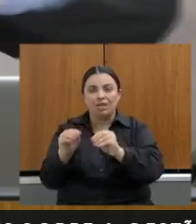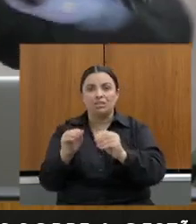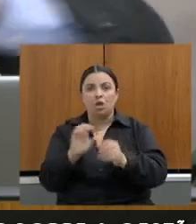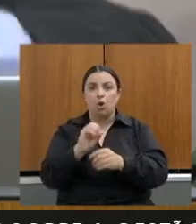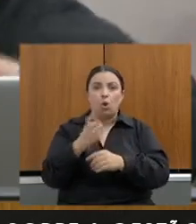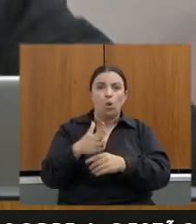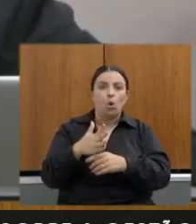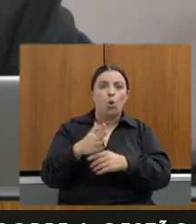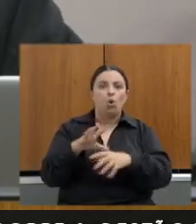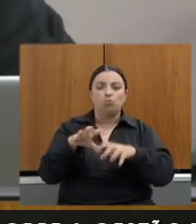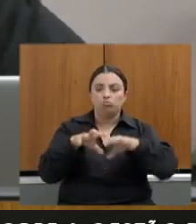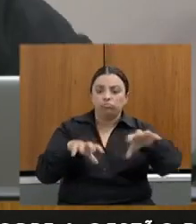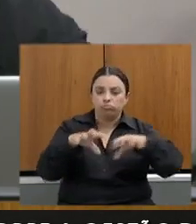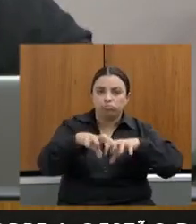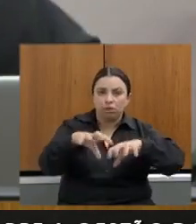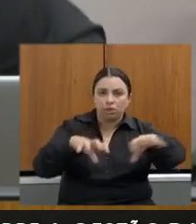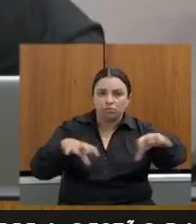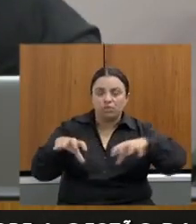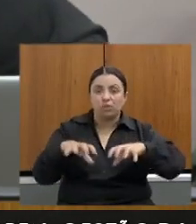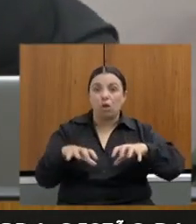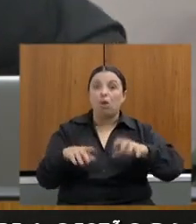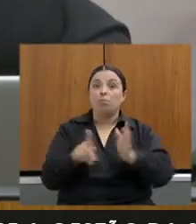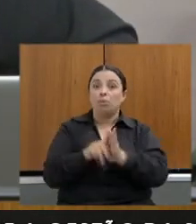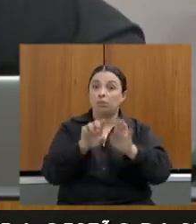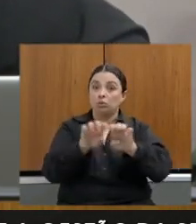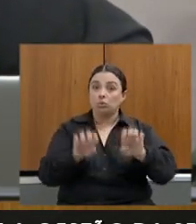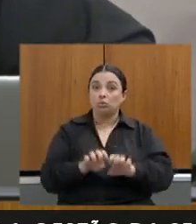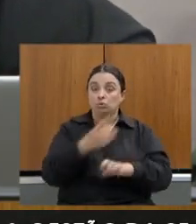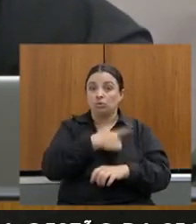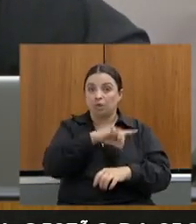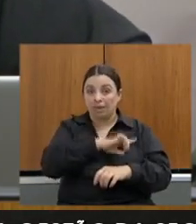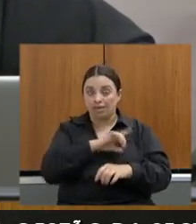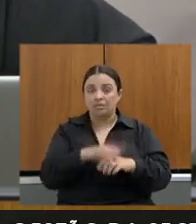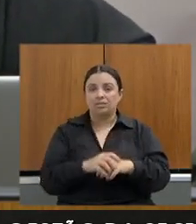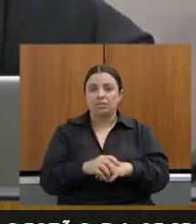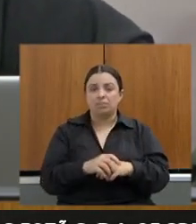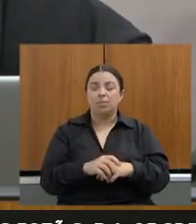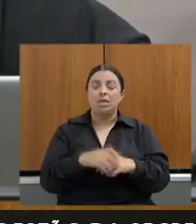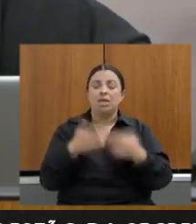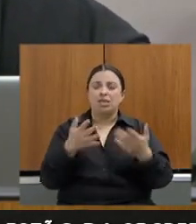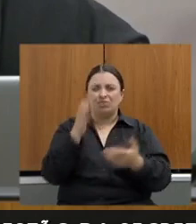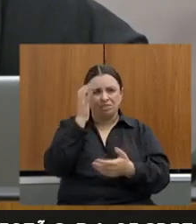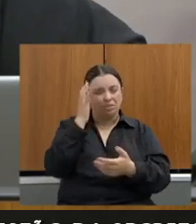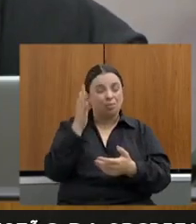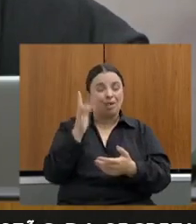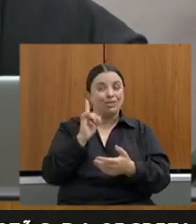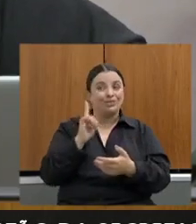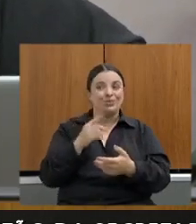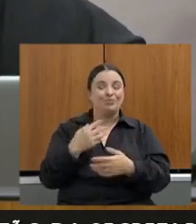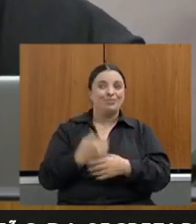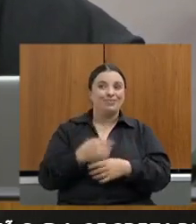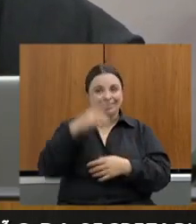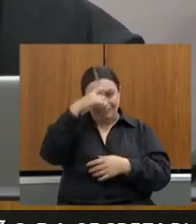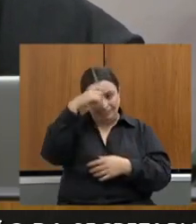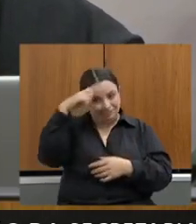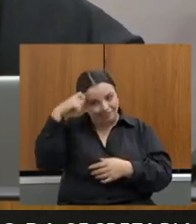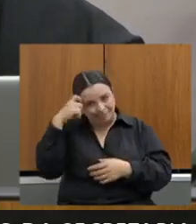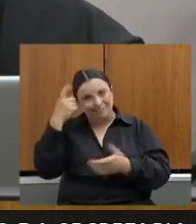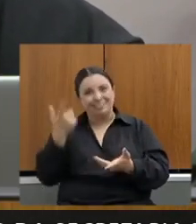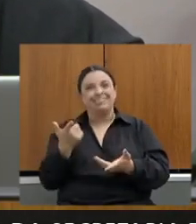visão redimensionamento da estrutura de delegacias não sou imagina que que nós passamos durante a tramitação